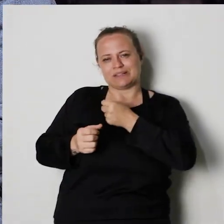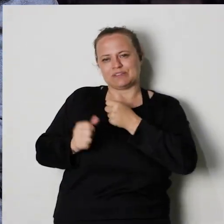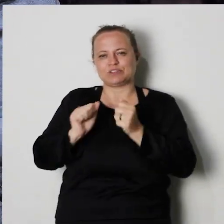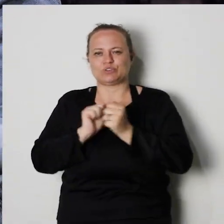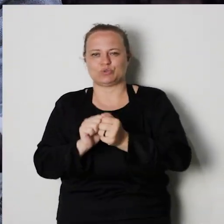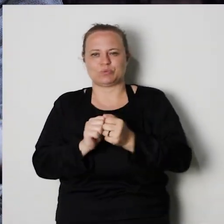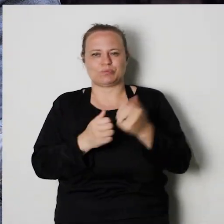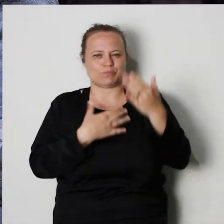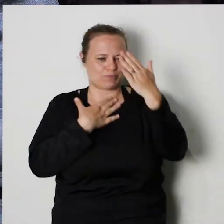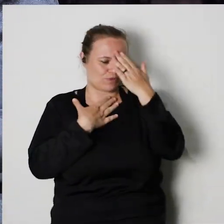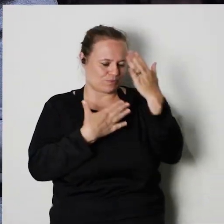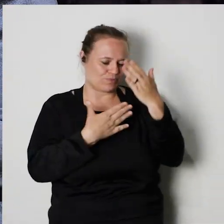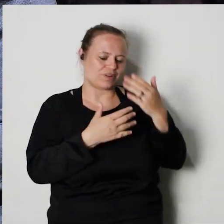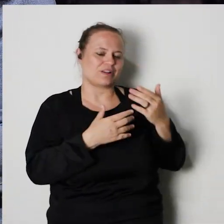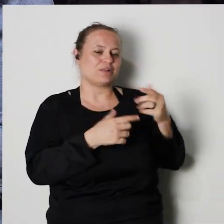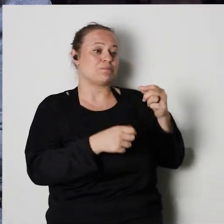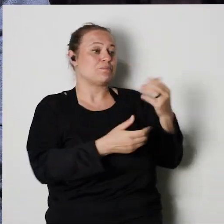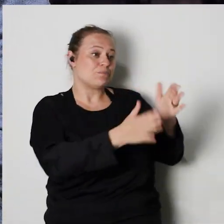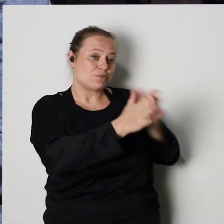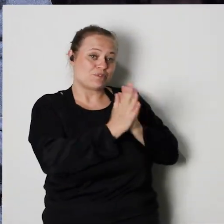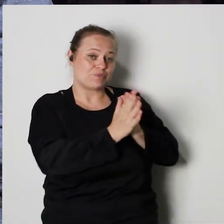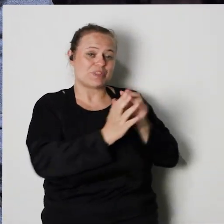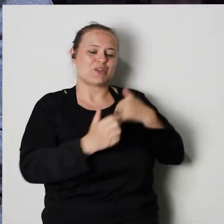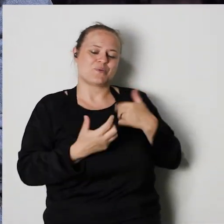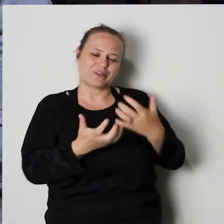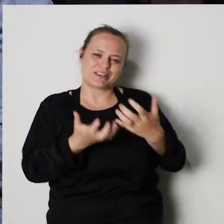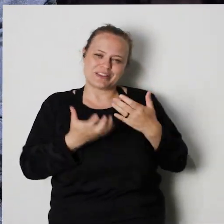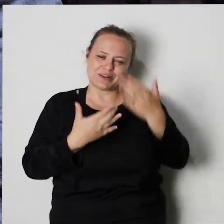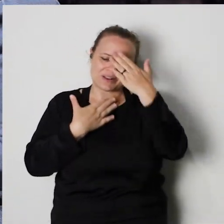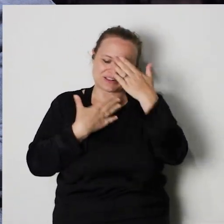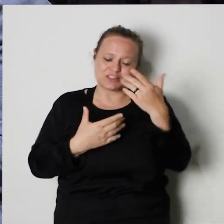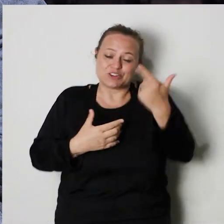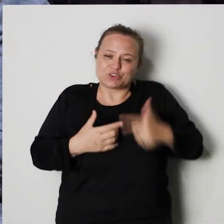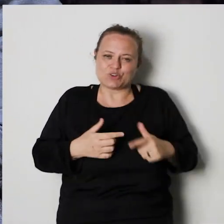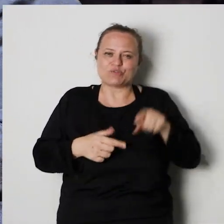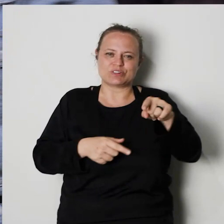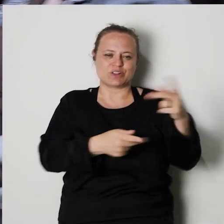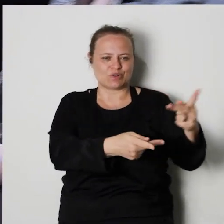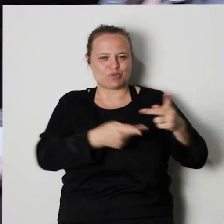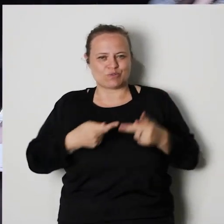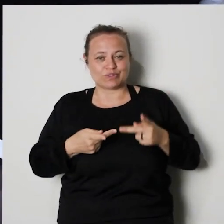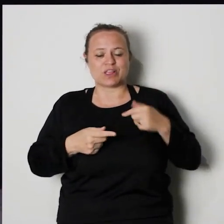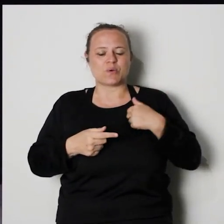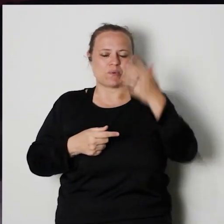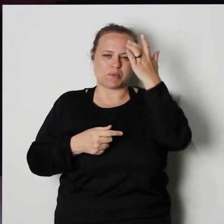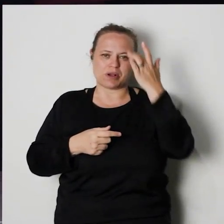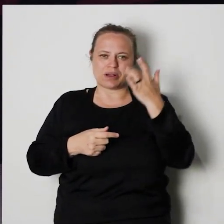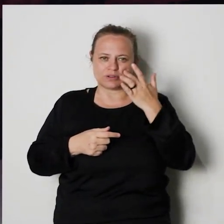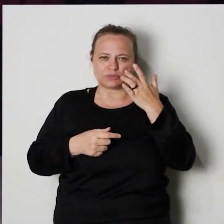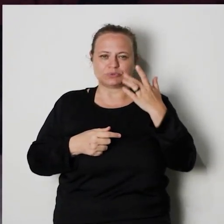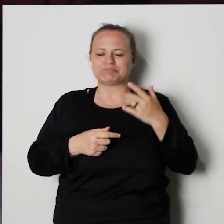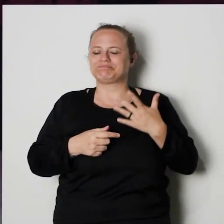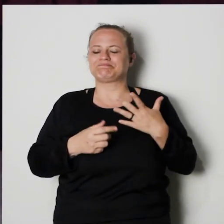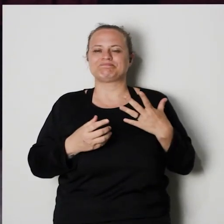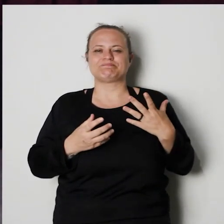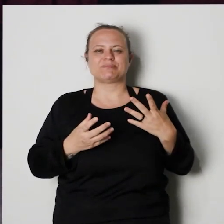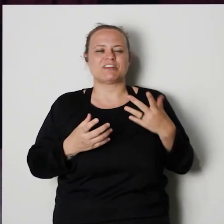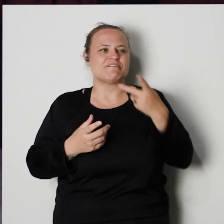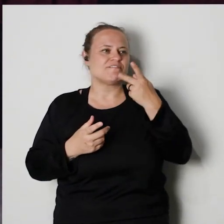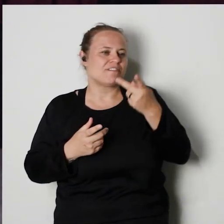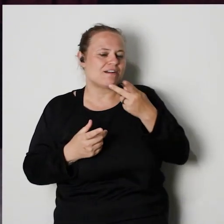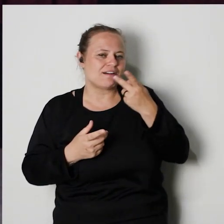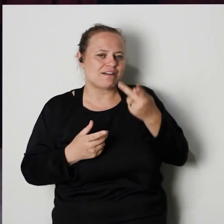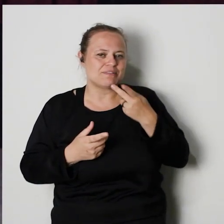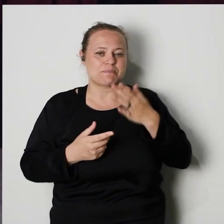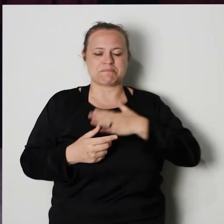das câmeras, que contribuíram nas pesquisas, são nossos entrevistadores juntos. Por favor, Heloíse. Sim. Na verdade, eu é que agradeço